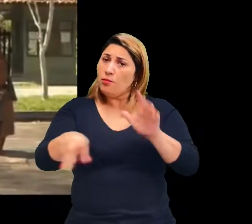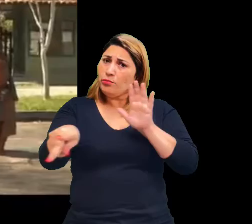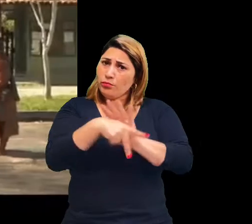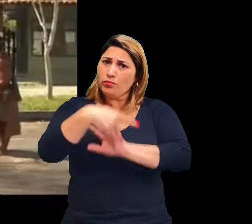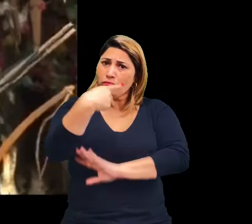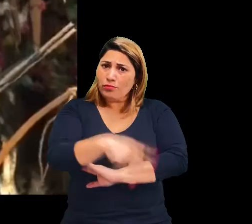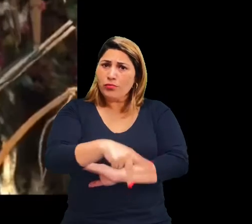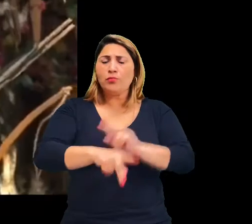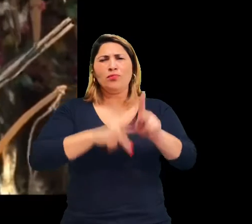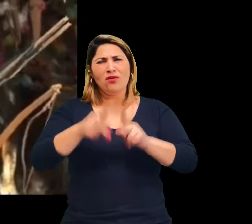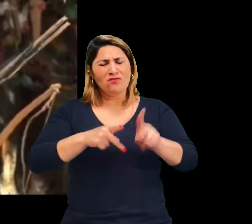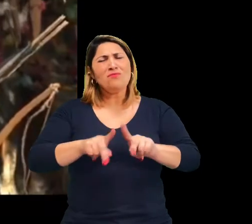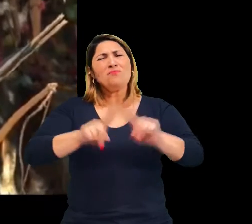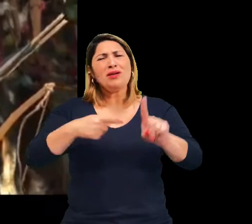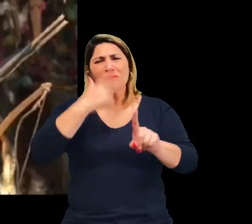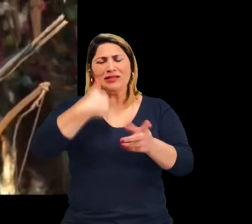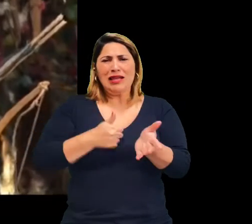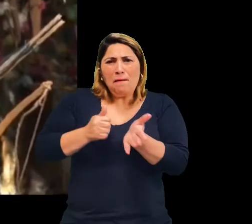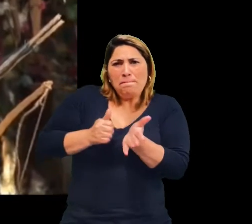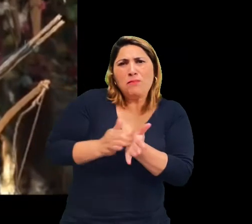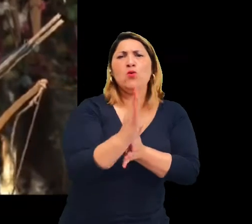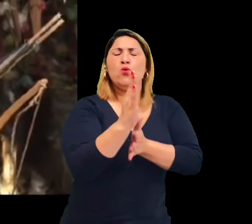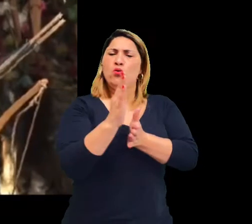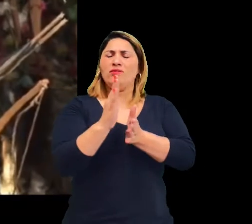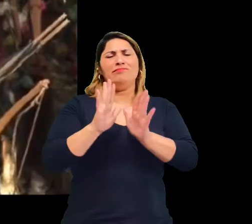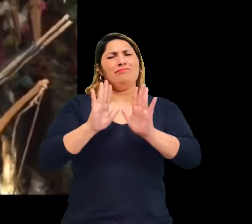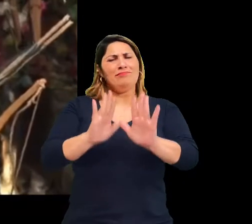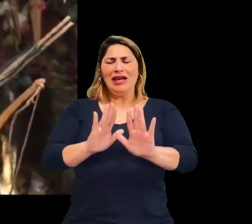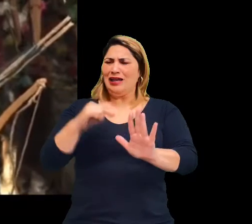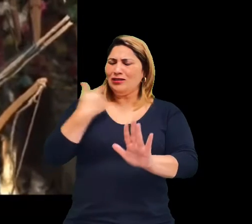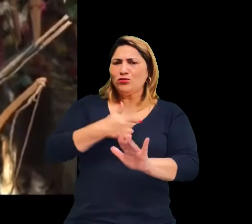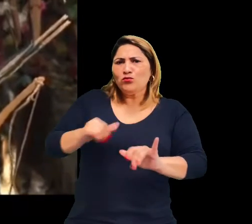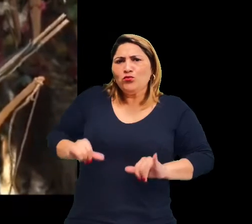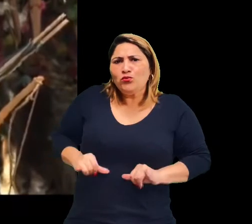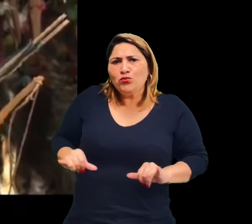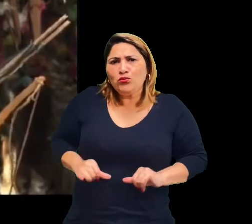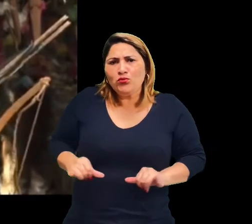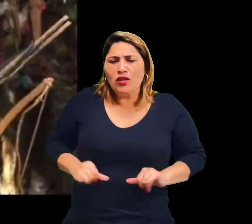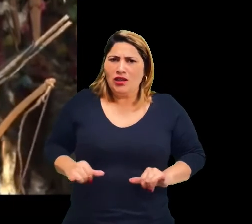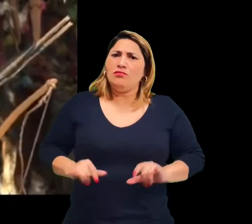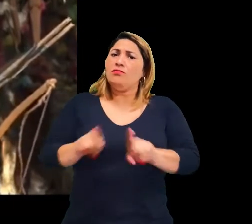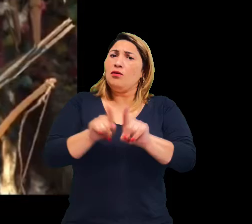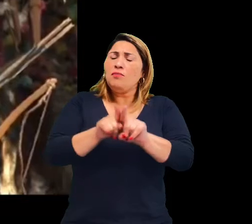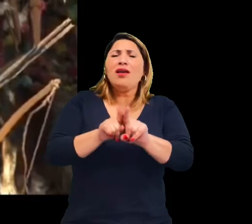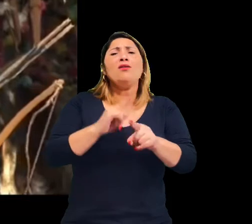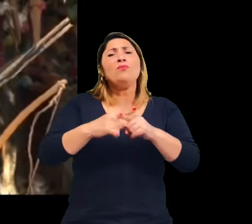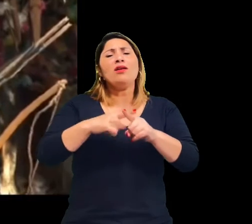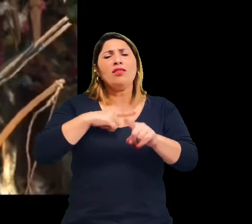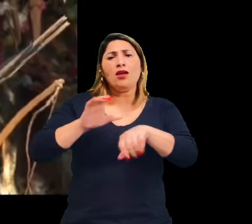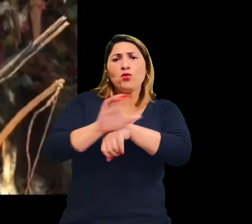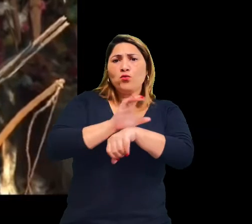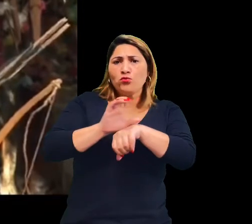tirar nós de qualquer jeito. Isso aí está ferindo a Constituição Brasileira de 1988, do